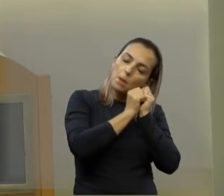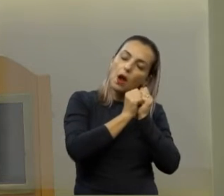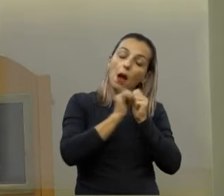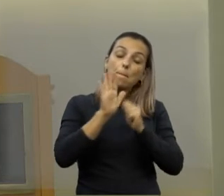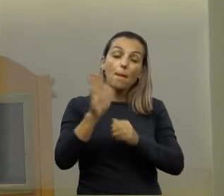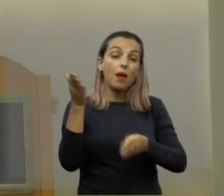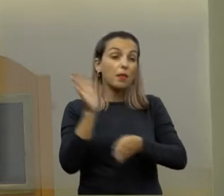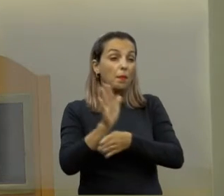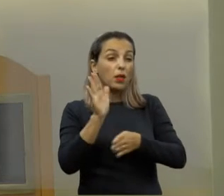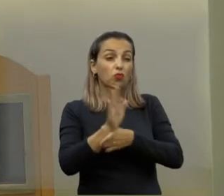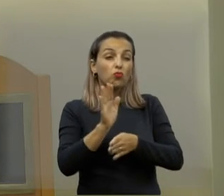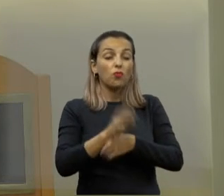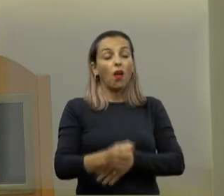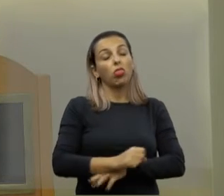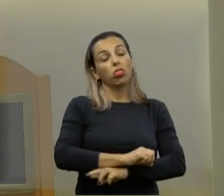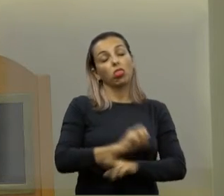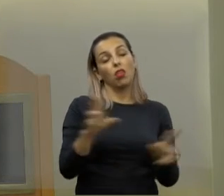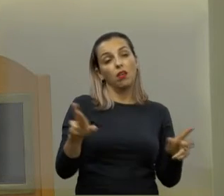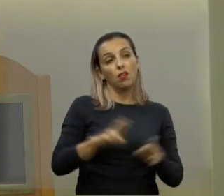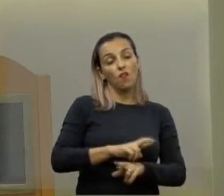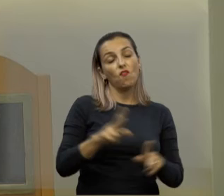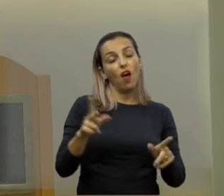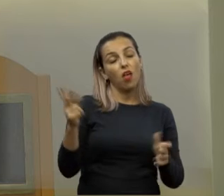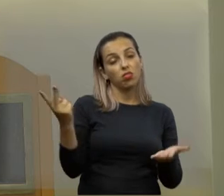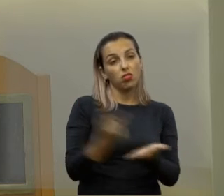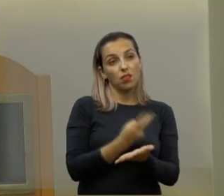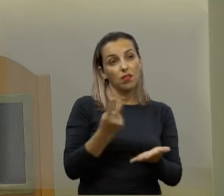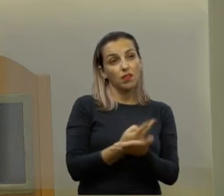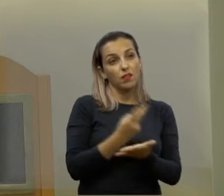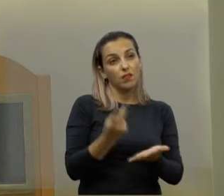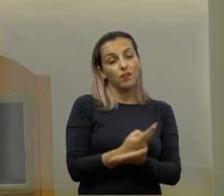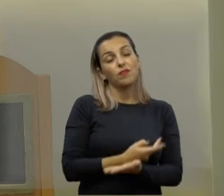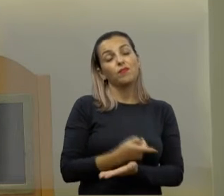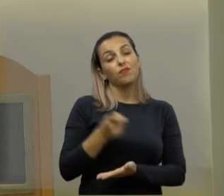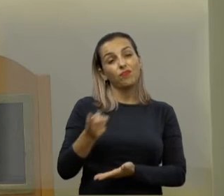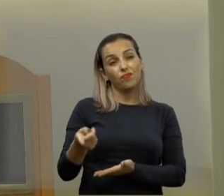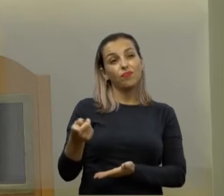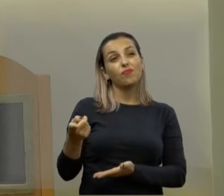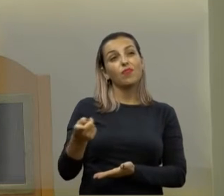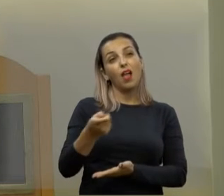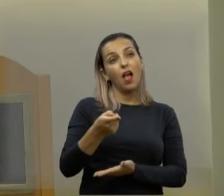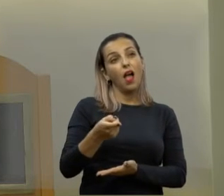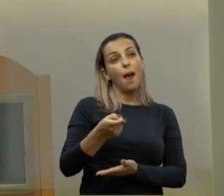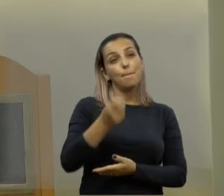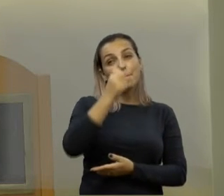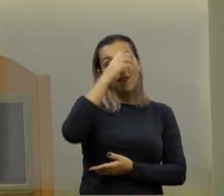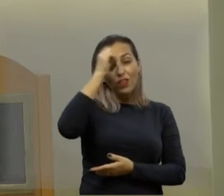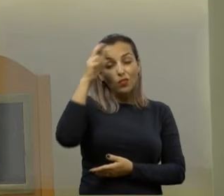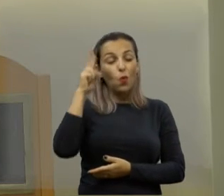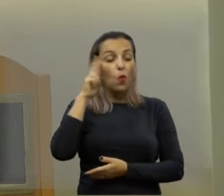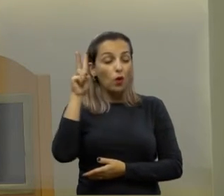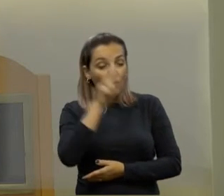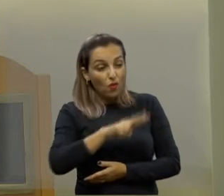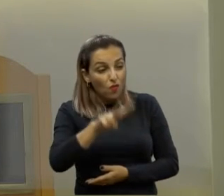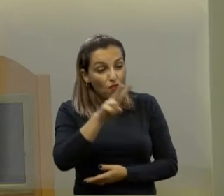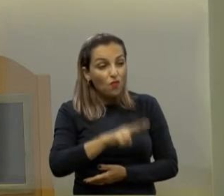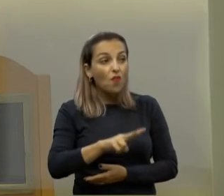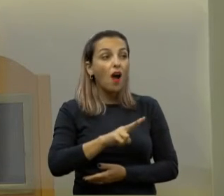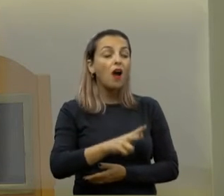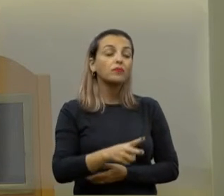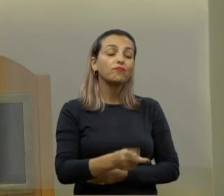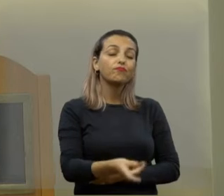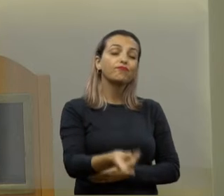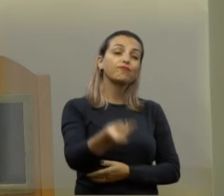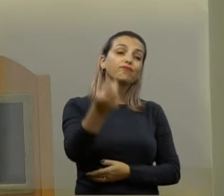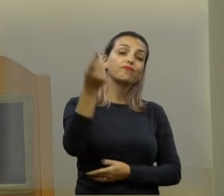ajudar do jeito que tá não tá tá errado gente ele invade e fica lá daquele jeito lá e o poder público não olha e vai ficando